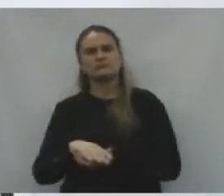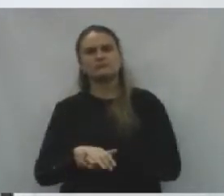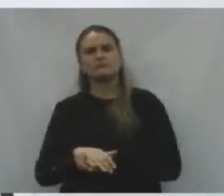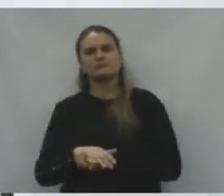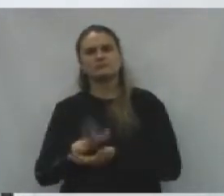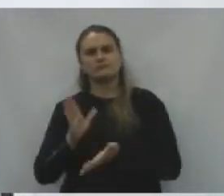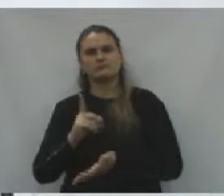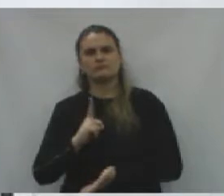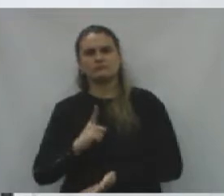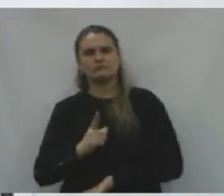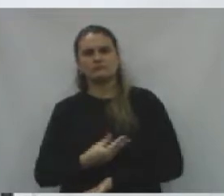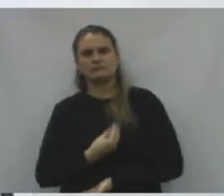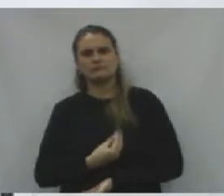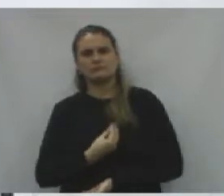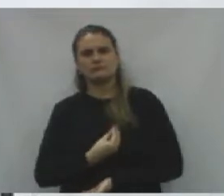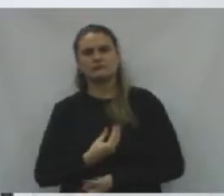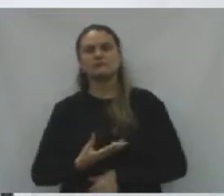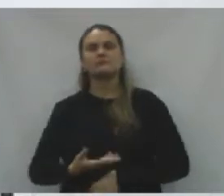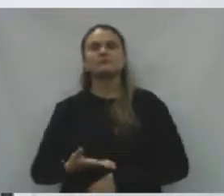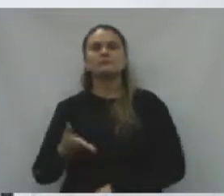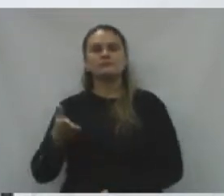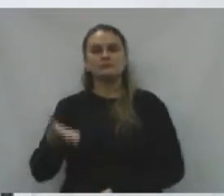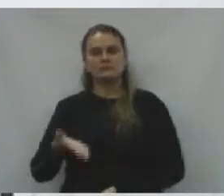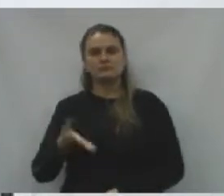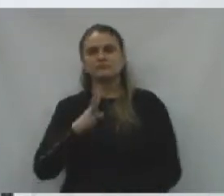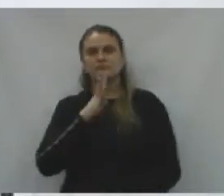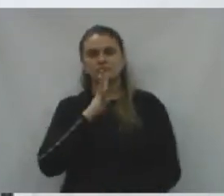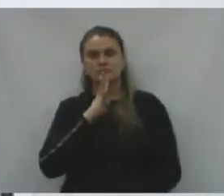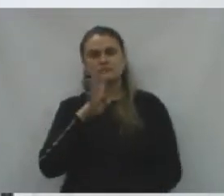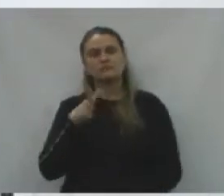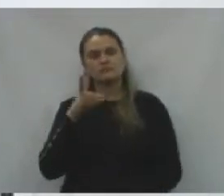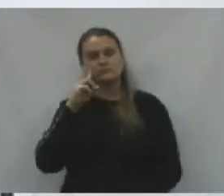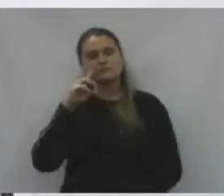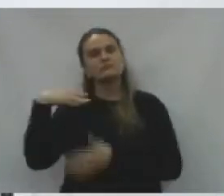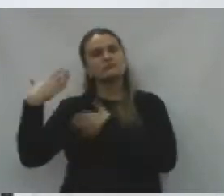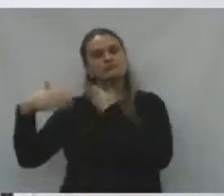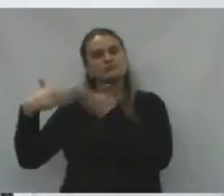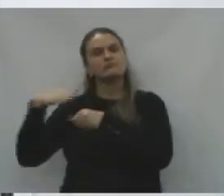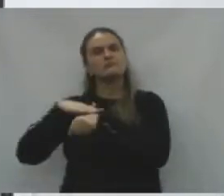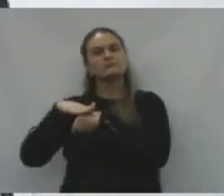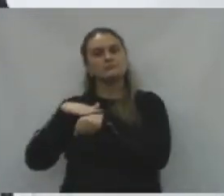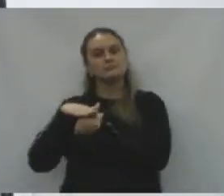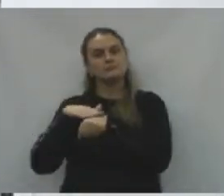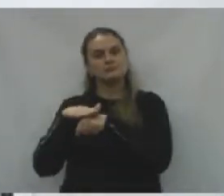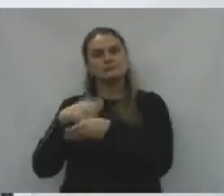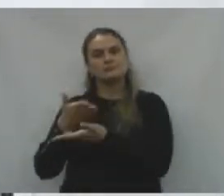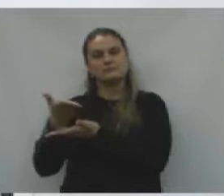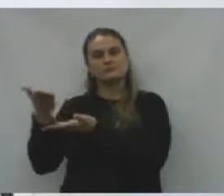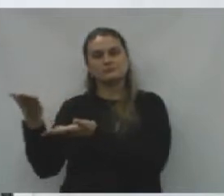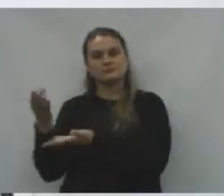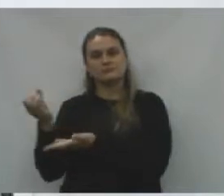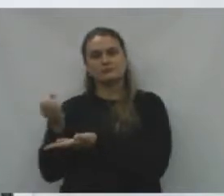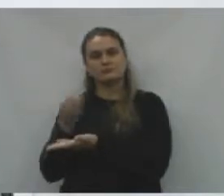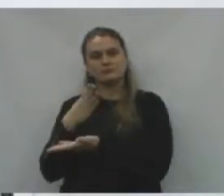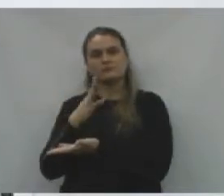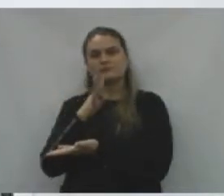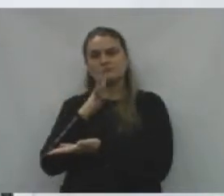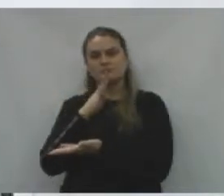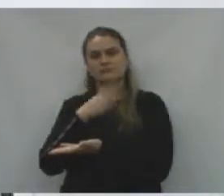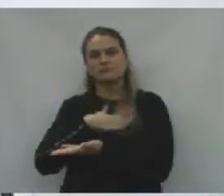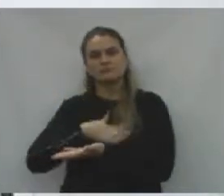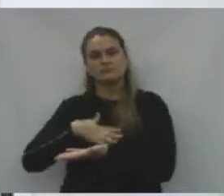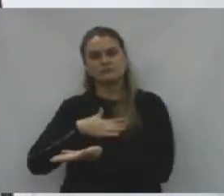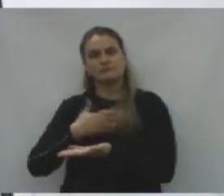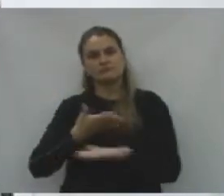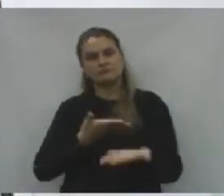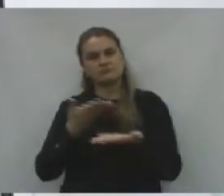que já está aqui, desculpe, que já conheciam, já vínhamos conversando, e os demais para esse